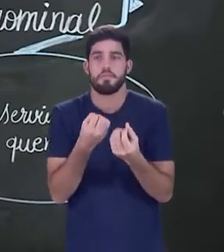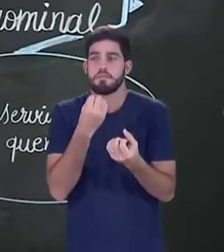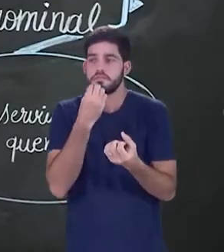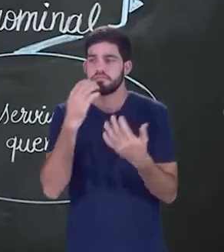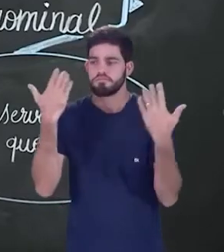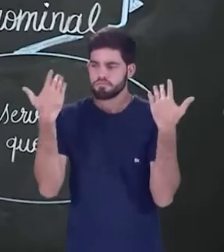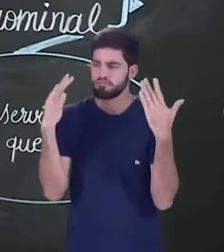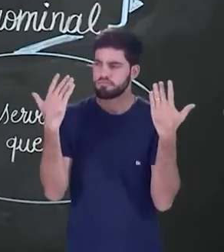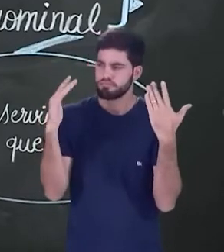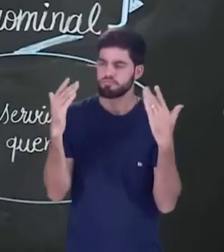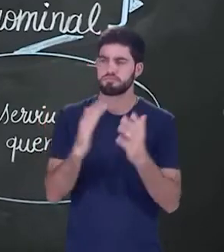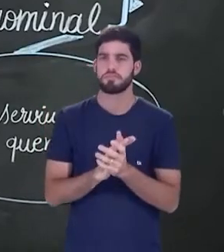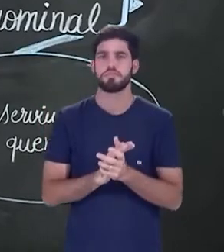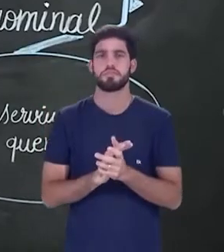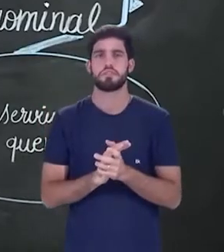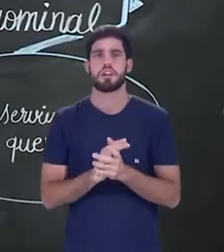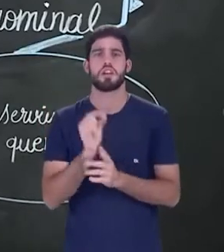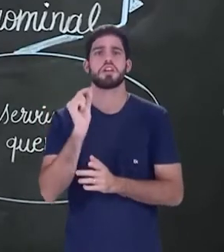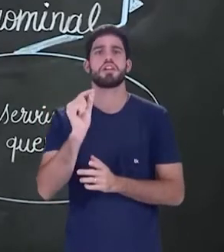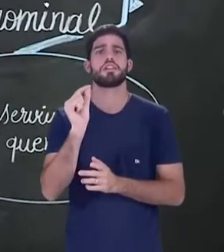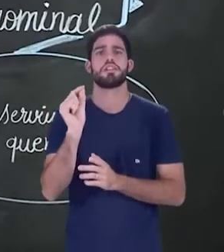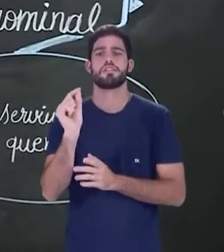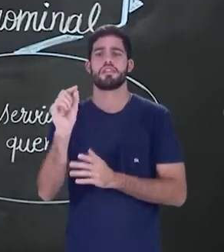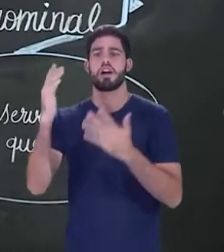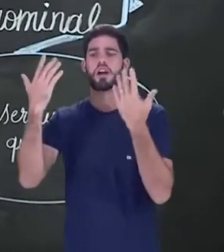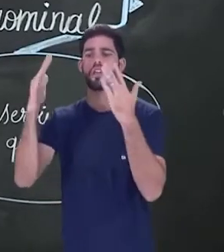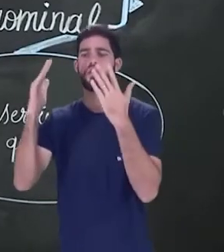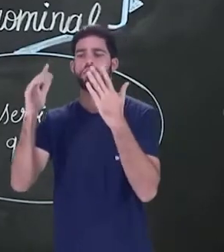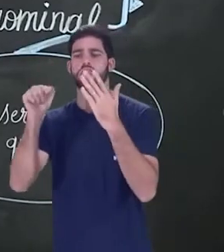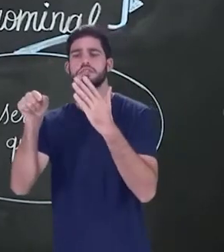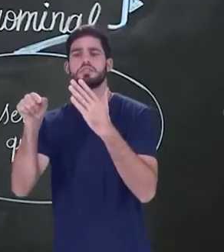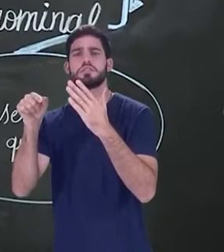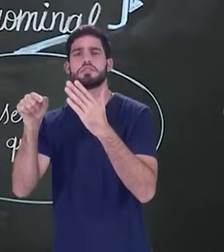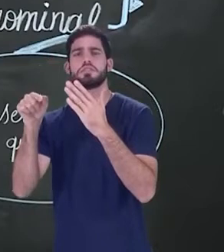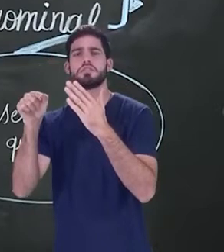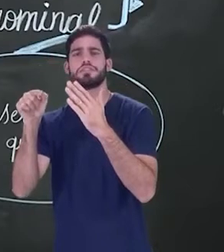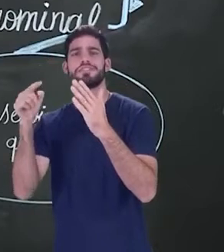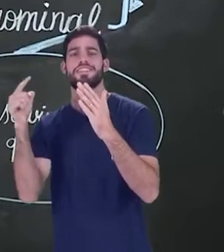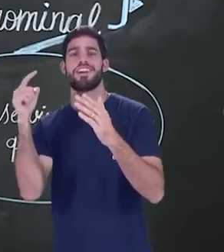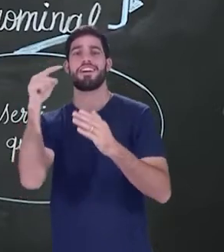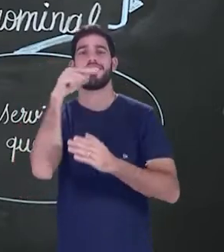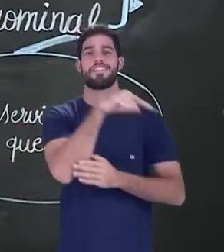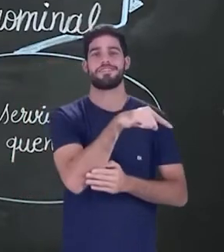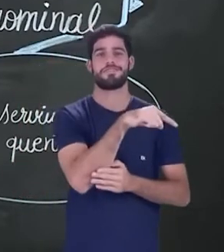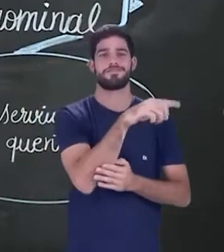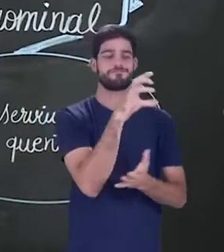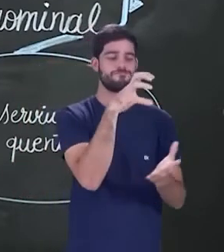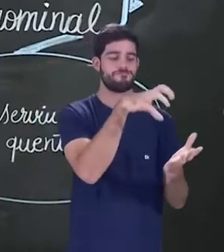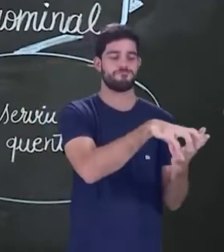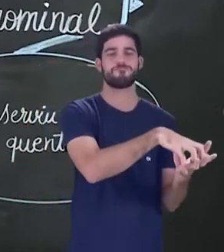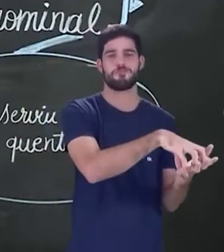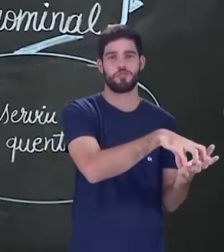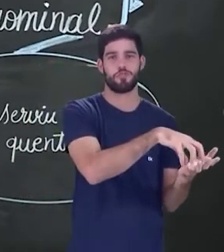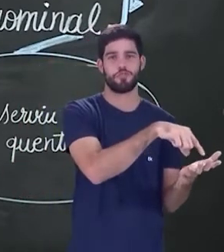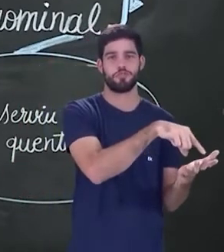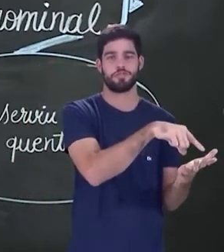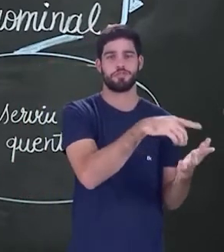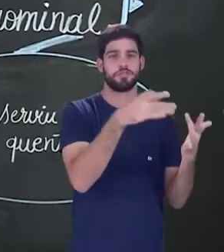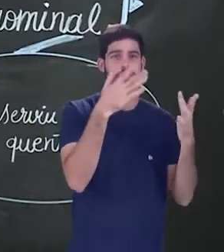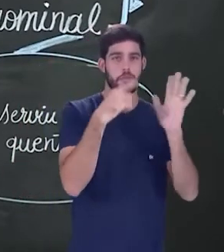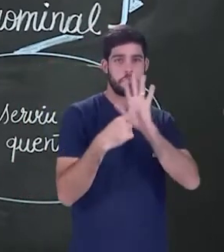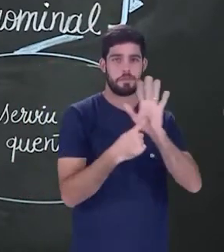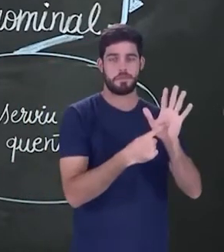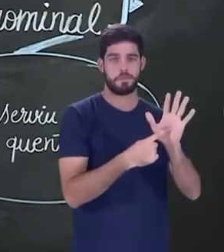A quem se refere esse elemento elogiadas? Se refere ao núcleo do sujeito, que é peças. Então, nesse caso, quando